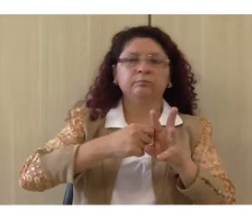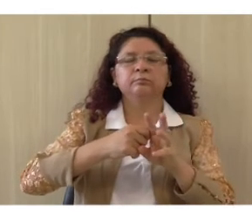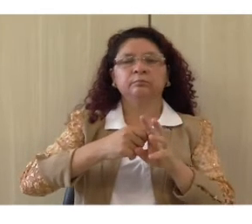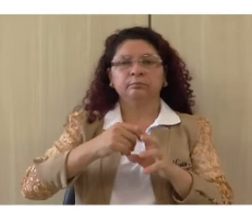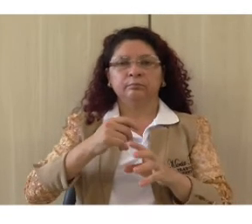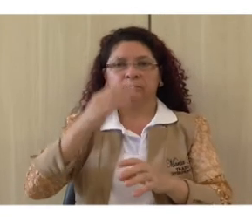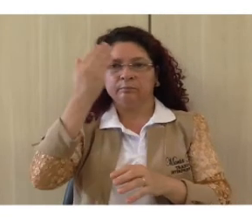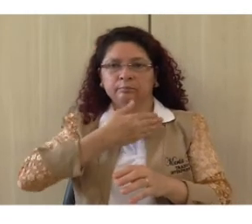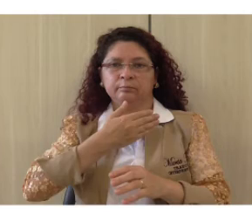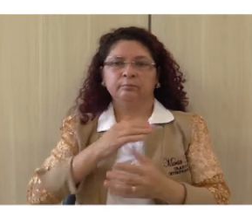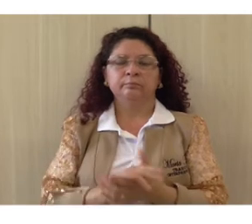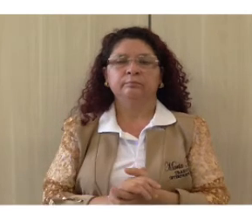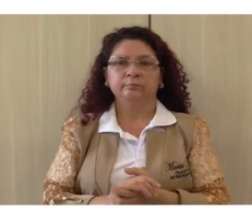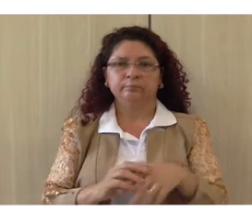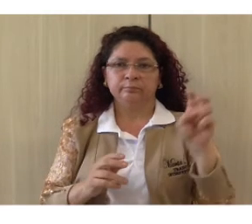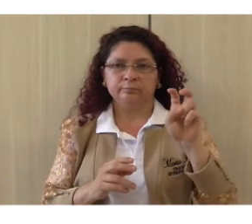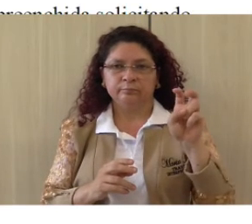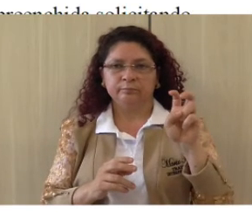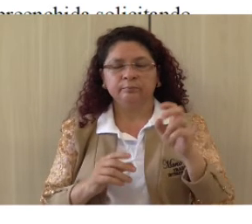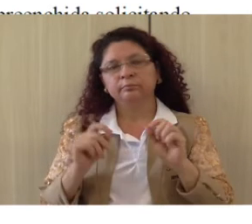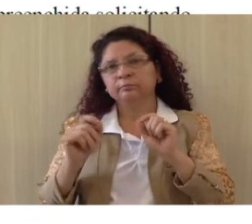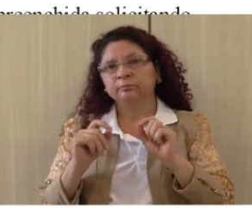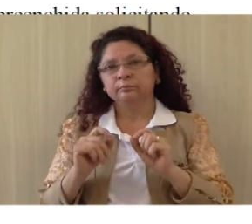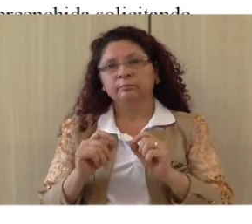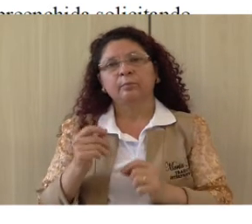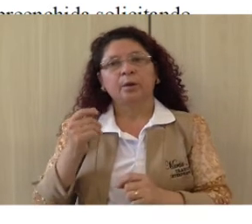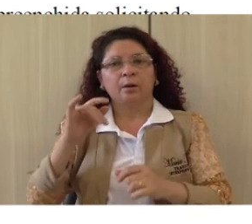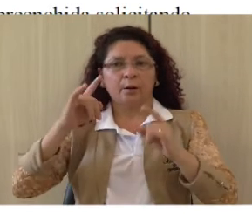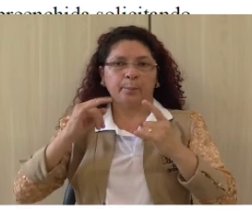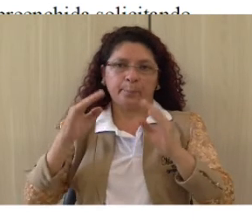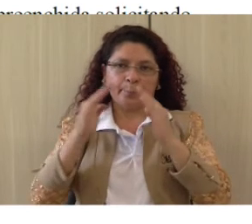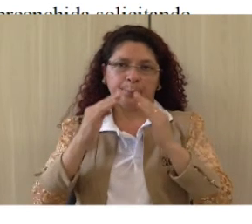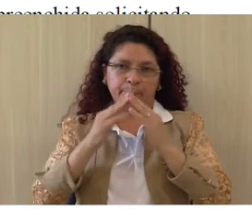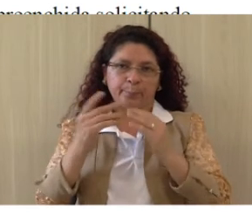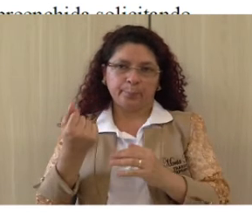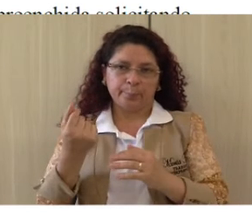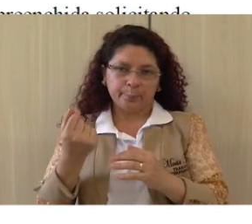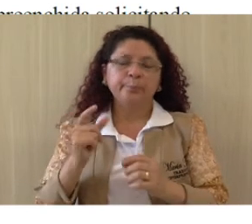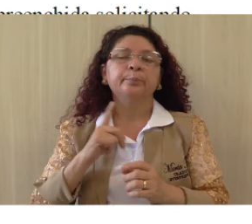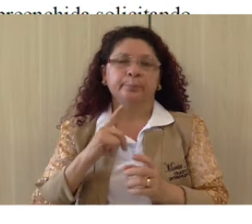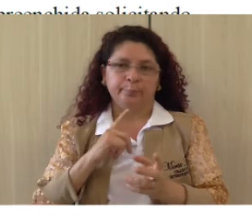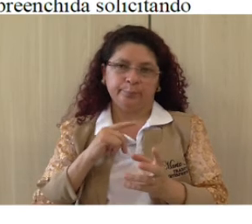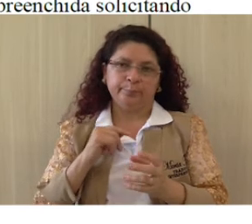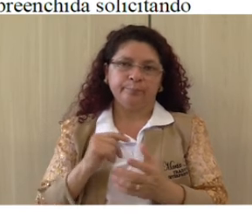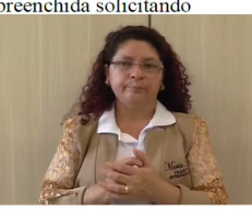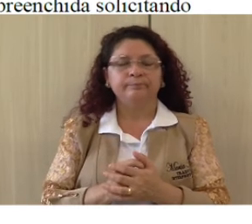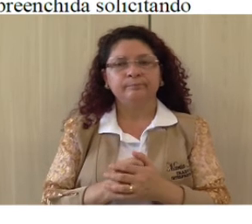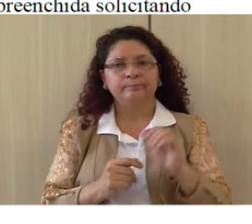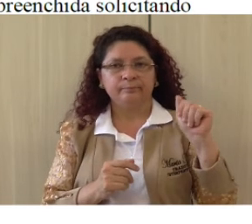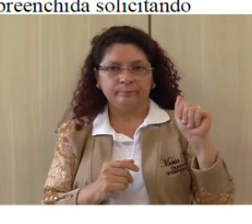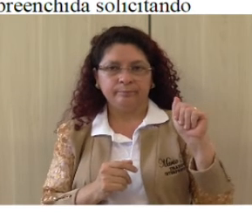menos. Quinto, rendimentos de aluguel ou arrendamento de bens móveis e imóveis.